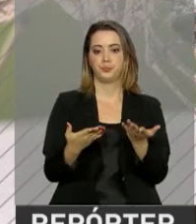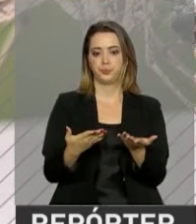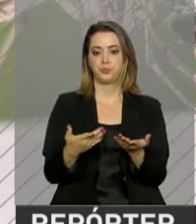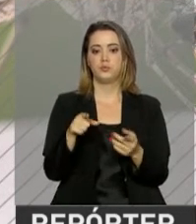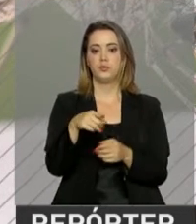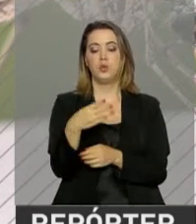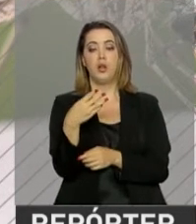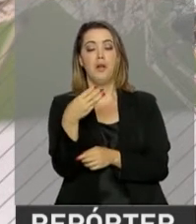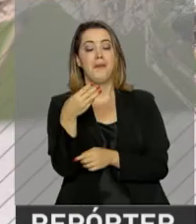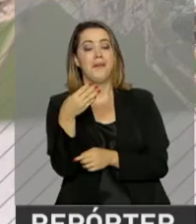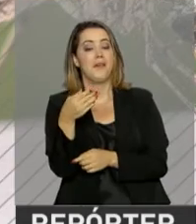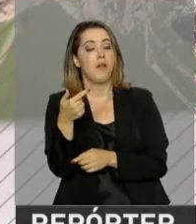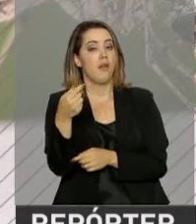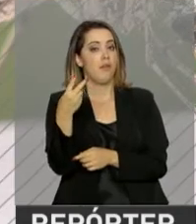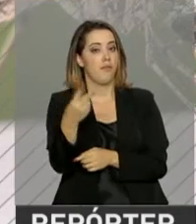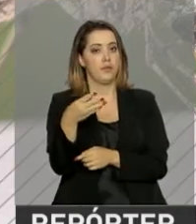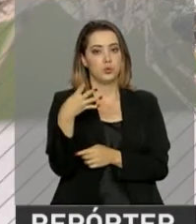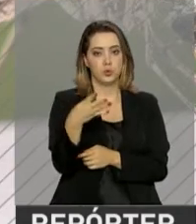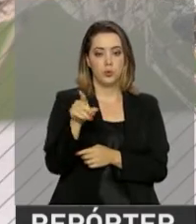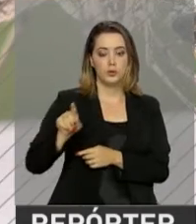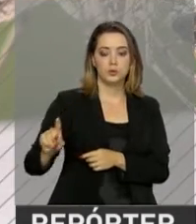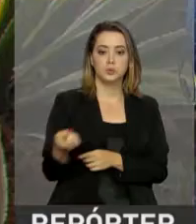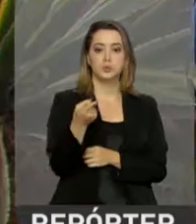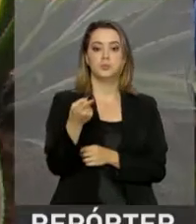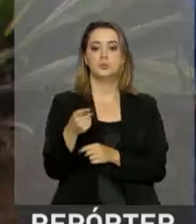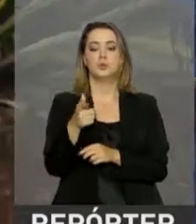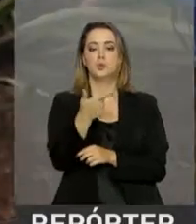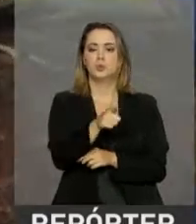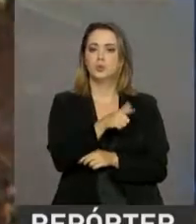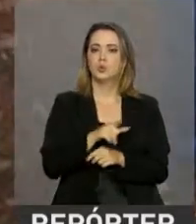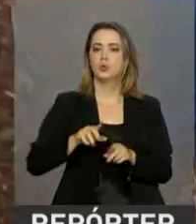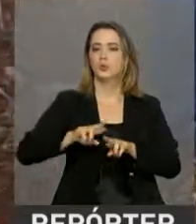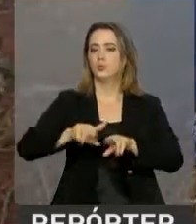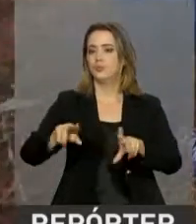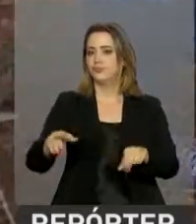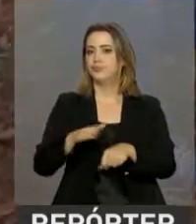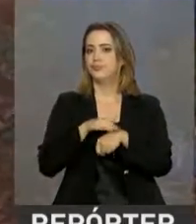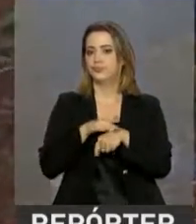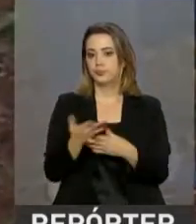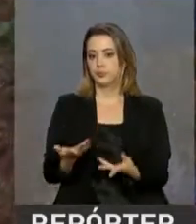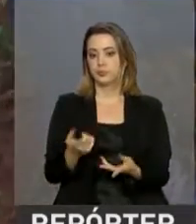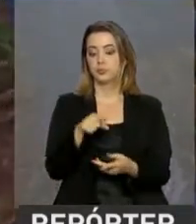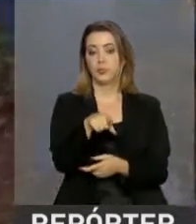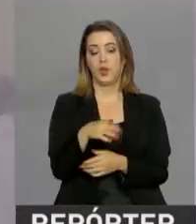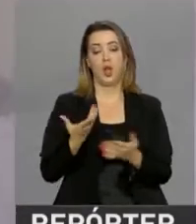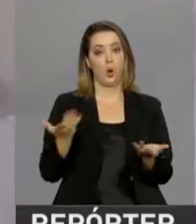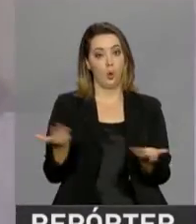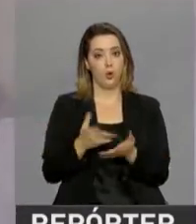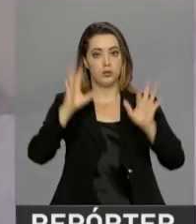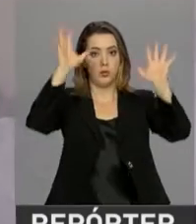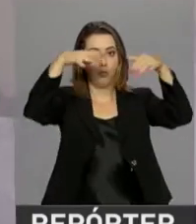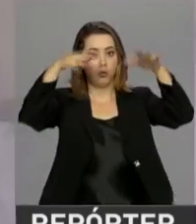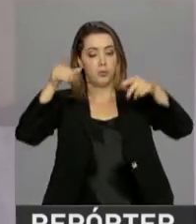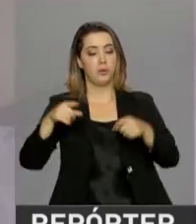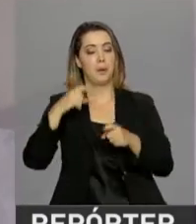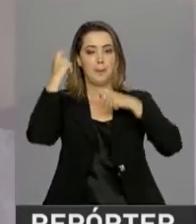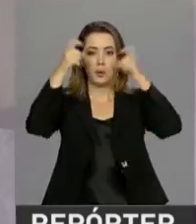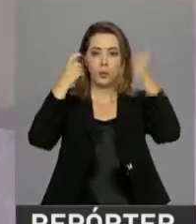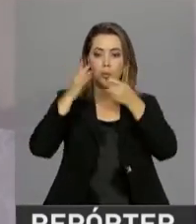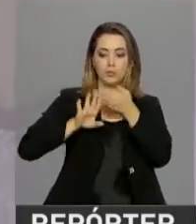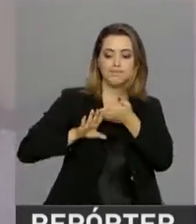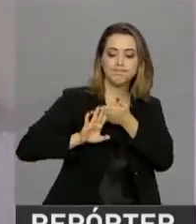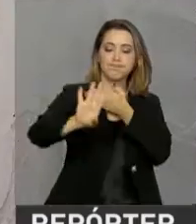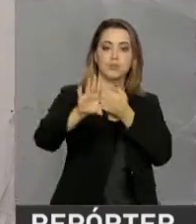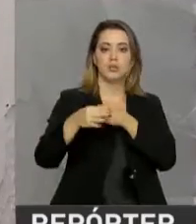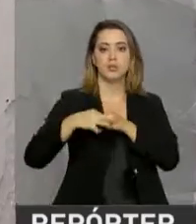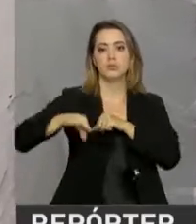24 mil e de zika vírus cerca de 200 mil. E com a chegada do verão e das chuvas, a preocupação em manter o mosquito longe de casa deve ser ainda